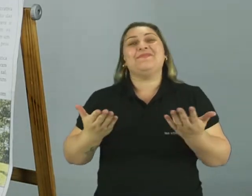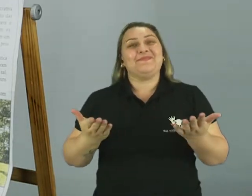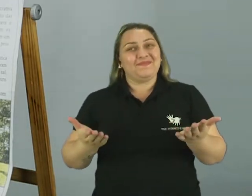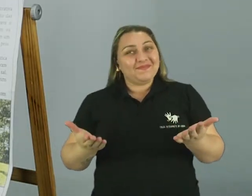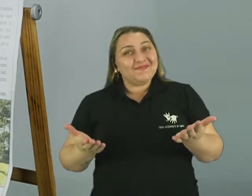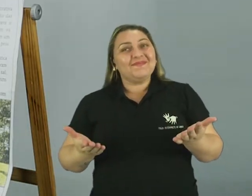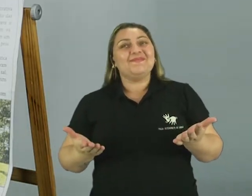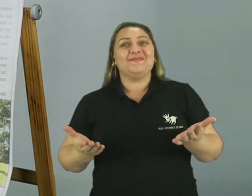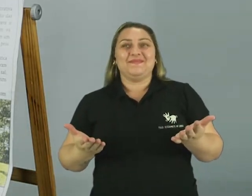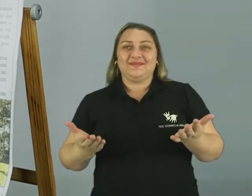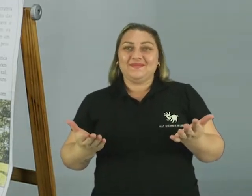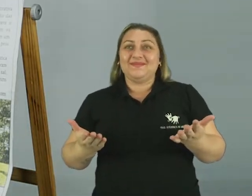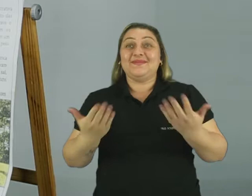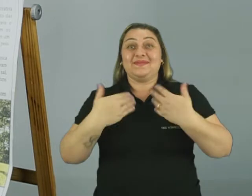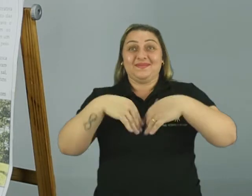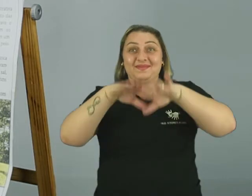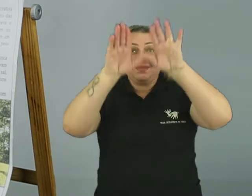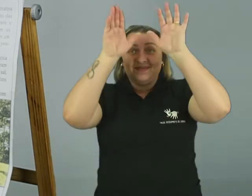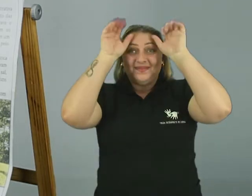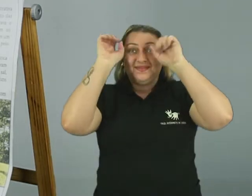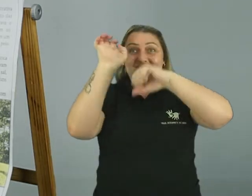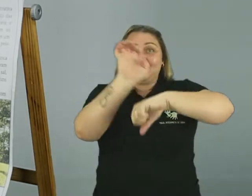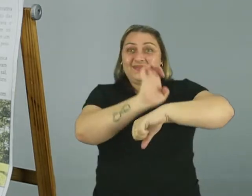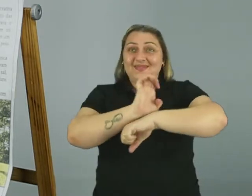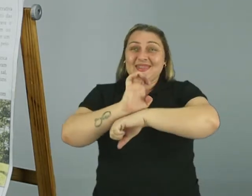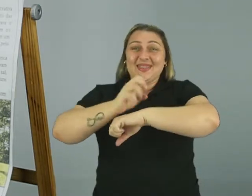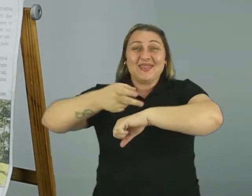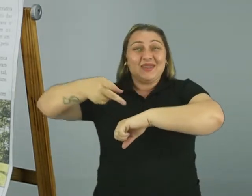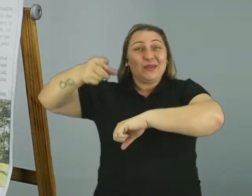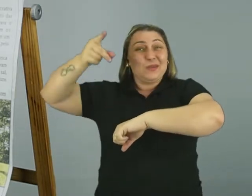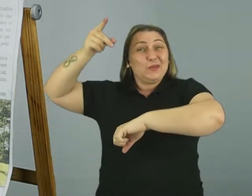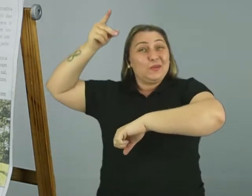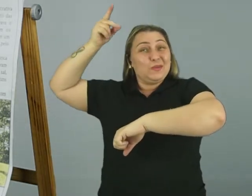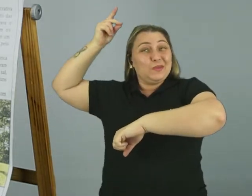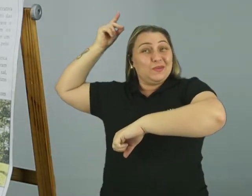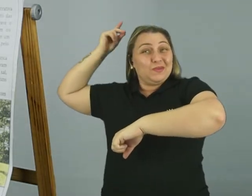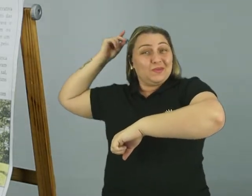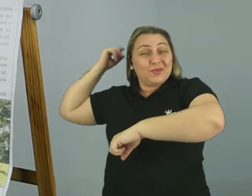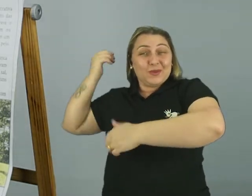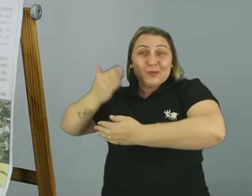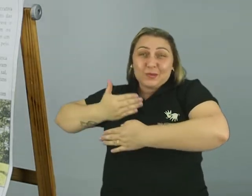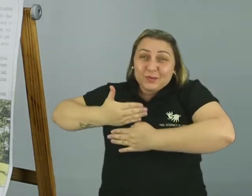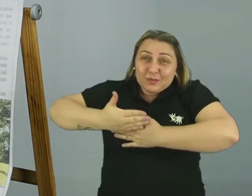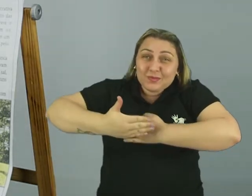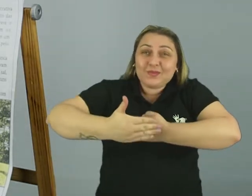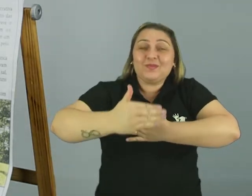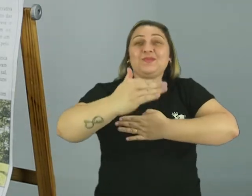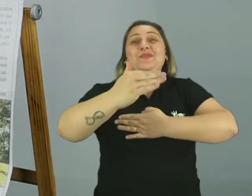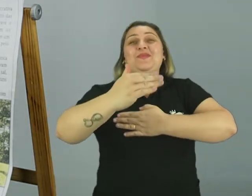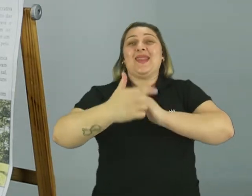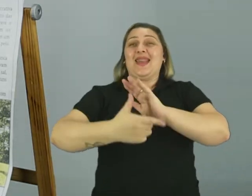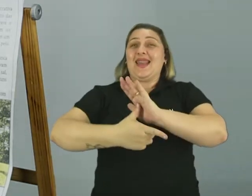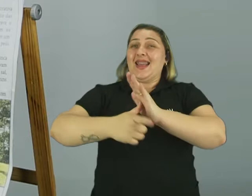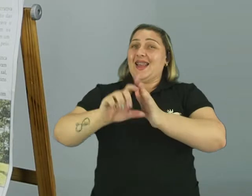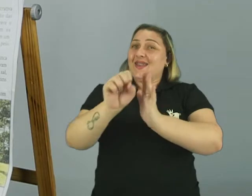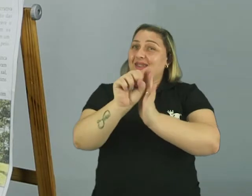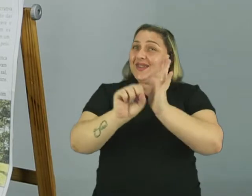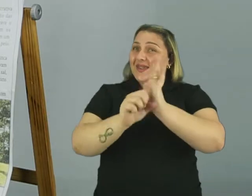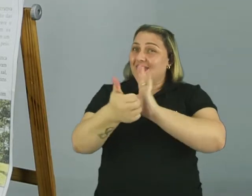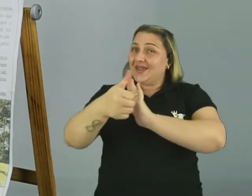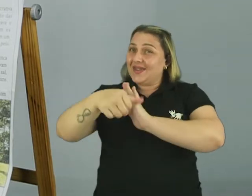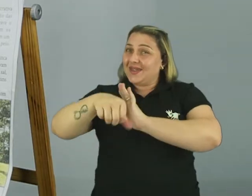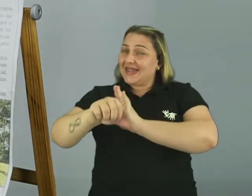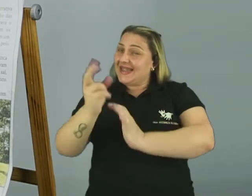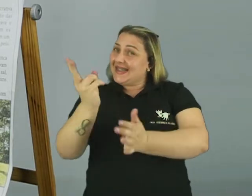isso sobre o Acre, né? O Acre desde sempre, desde o início, antes do século XIX,